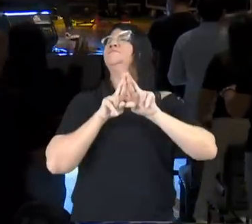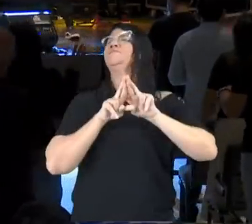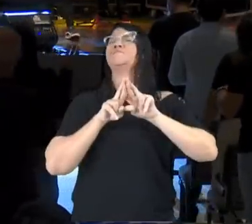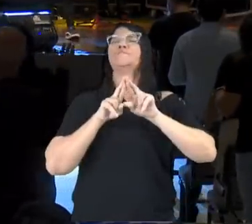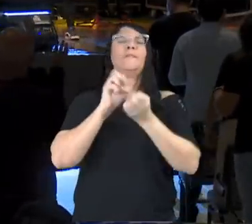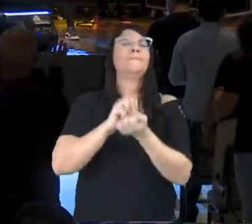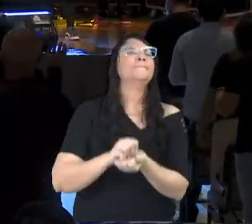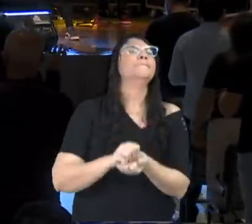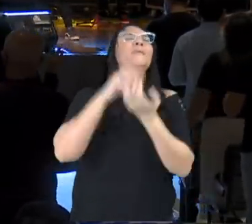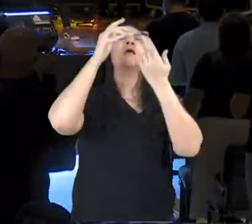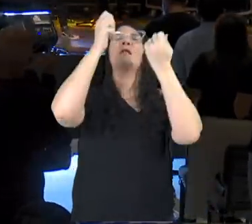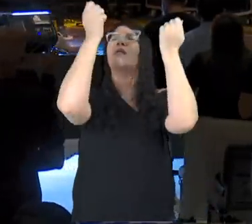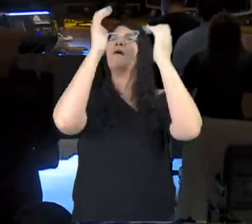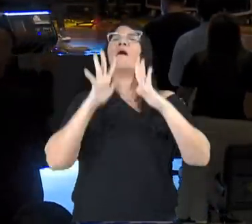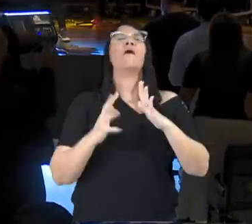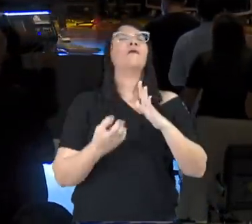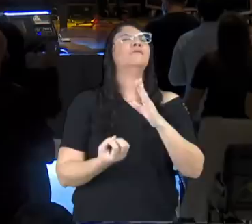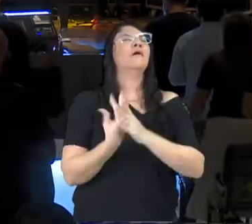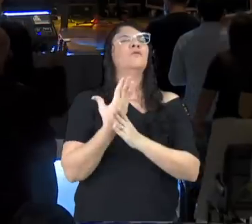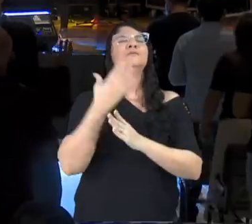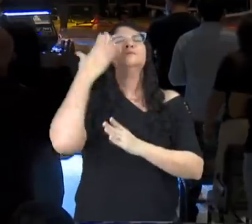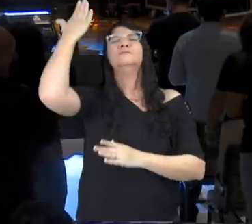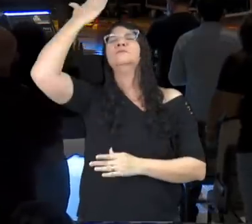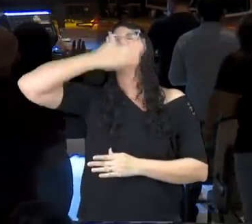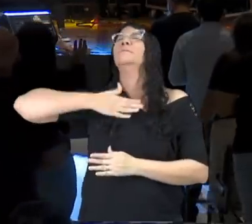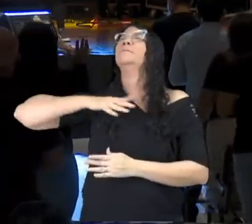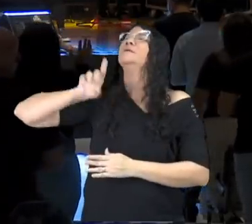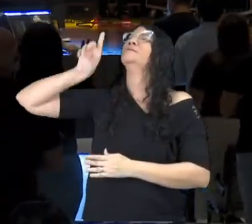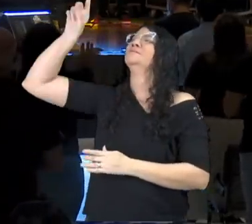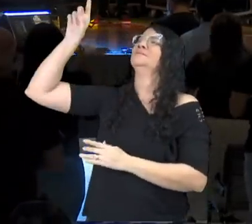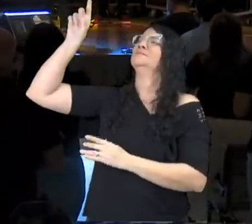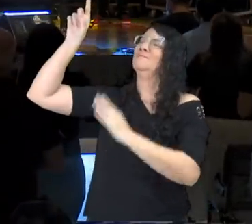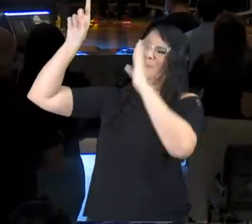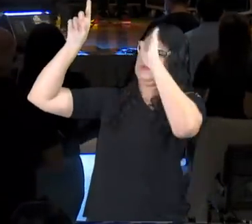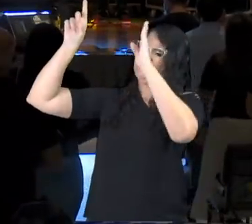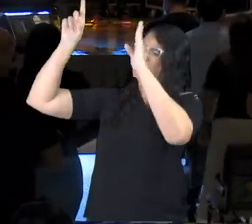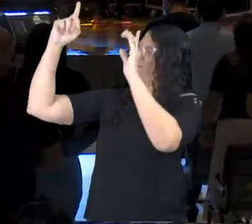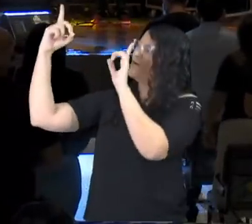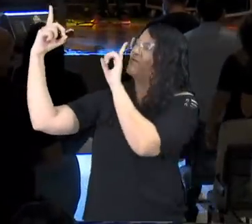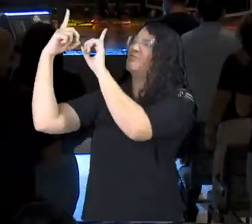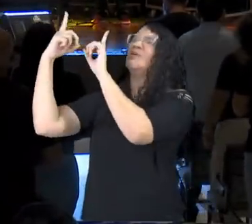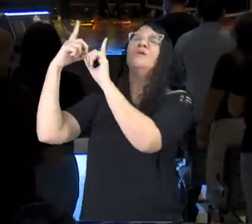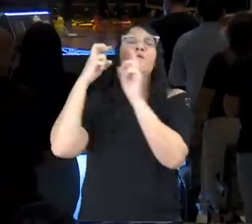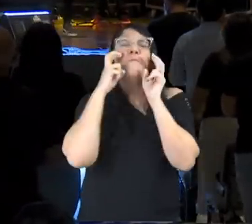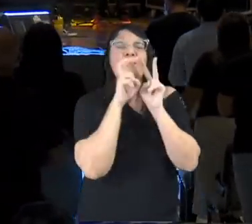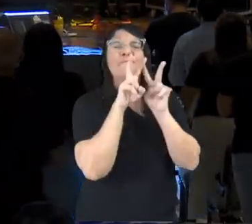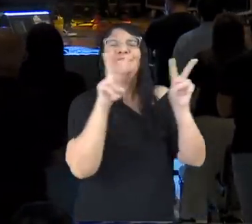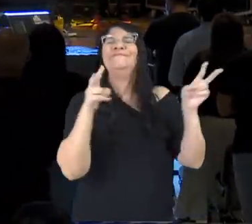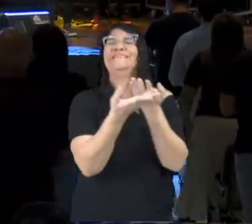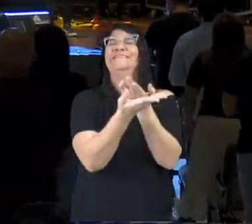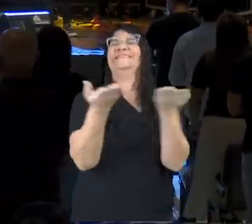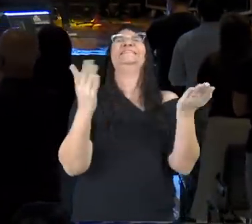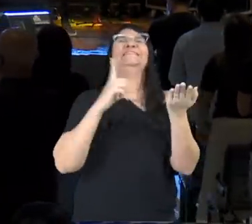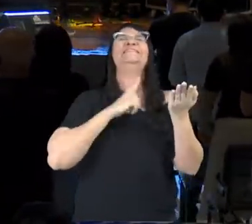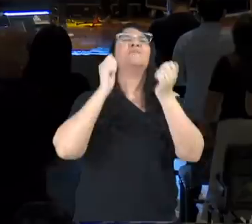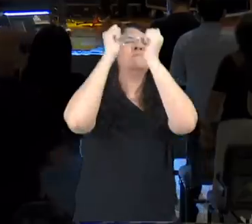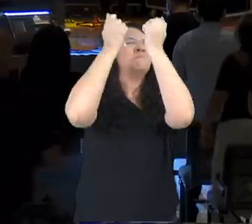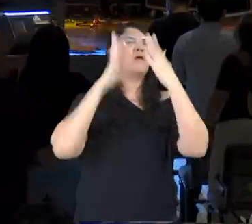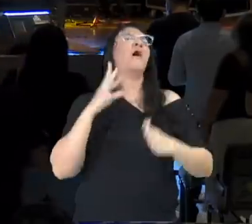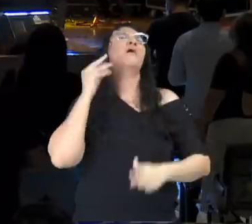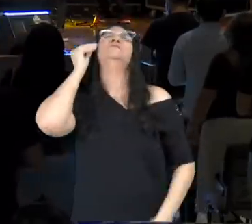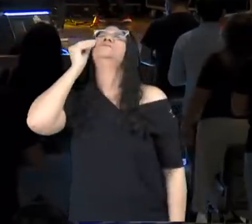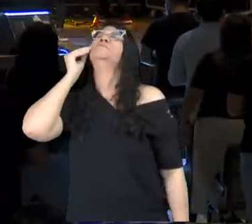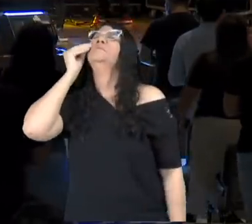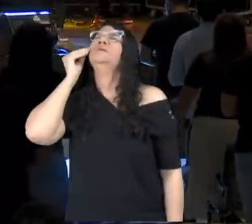Milagres acontecem na tua presença, Senhor, e nós estamos aqui para presenciá-los, estamos aqui para